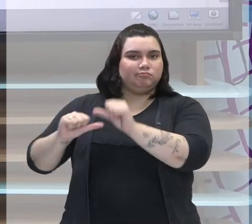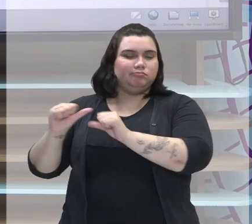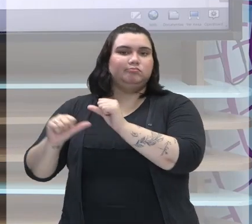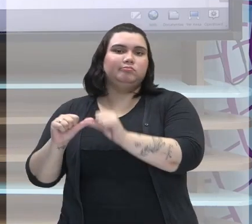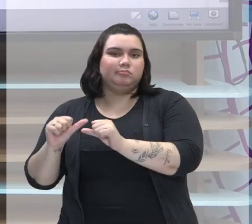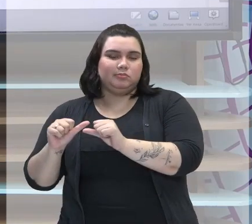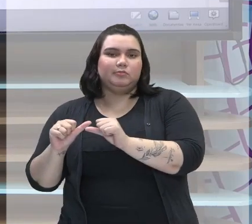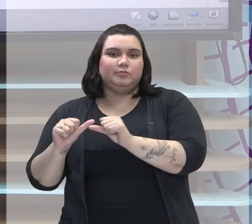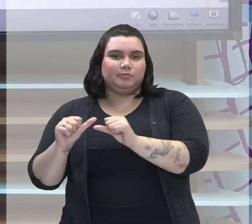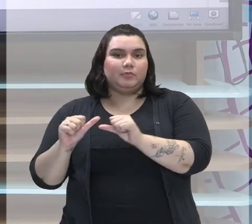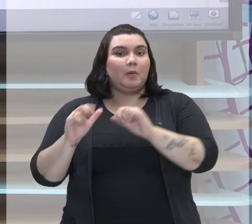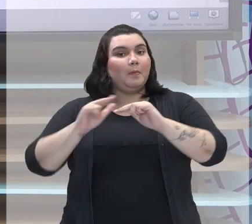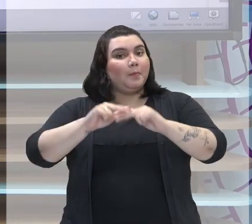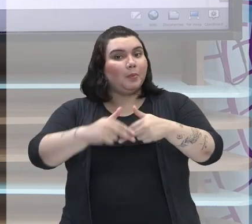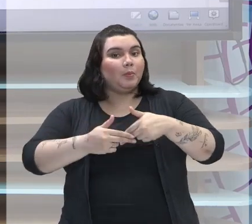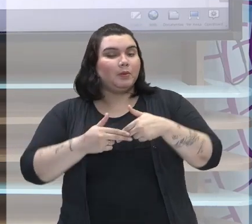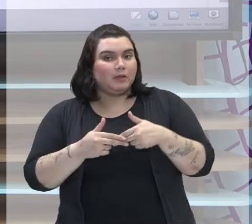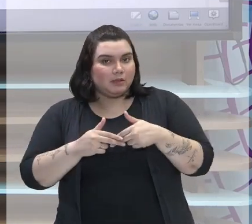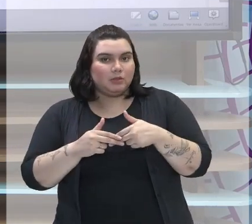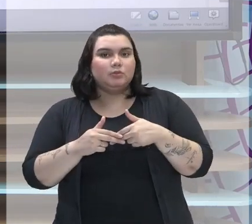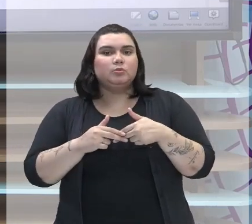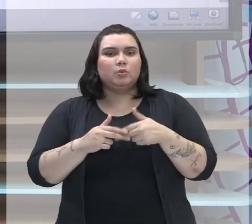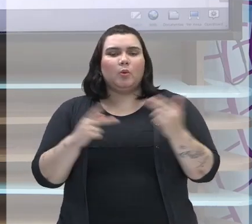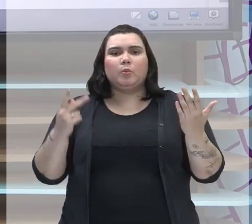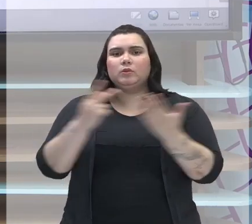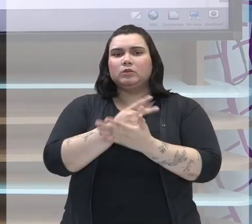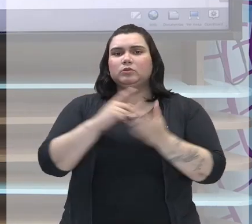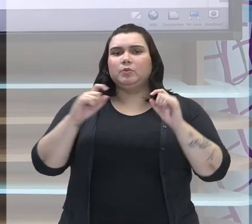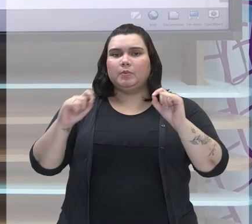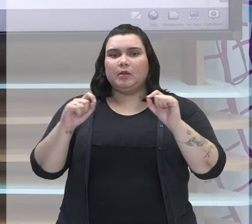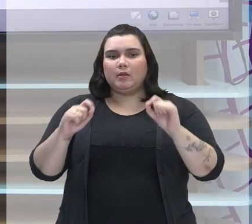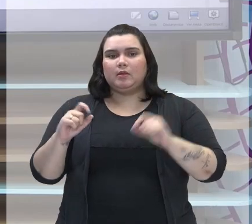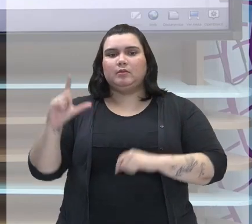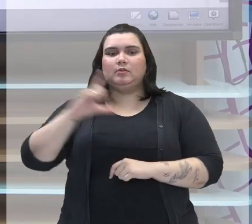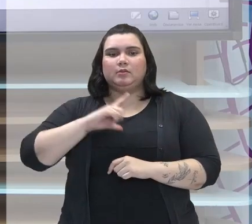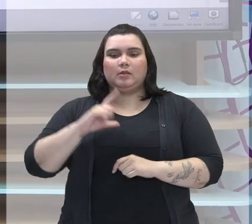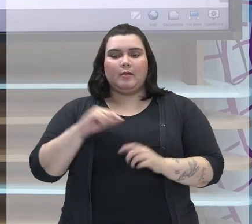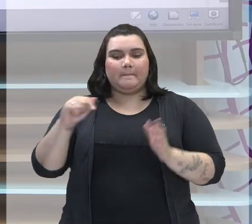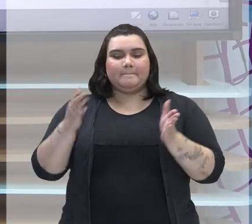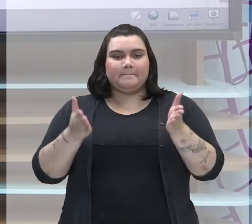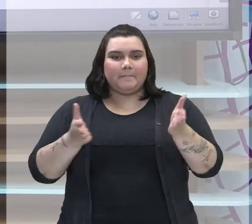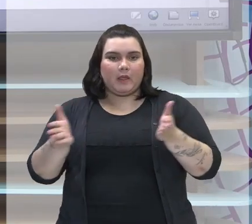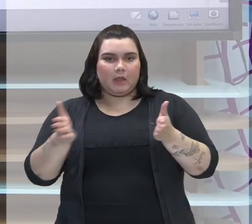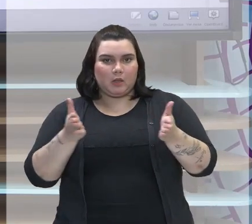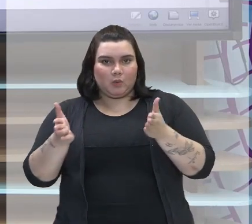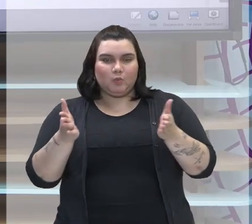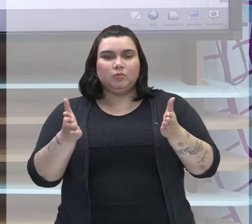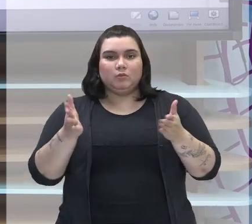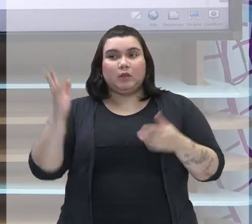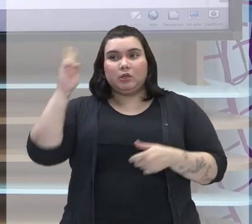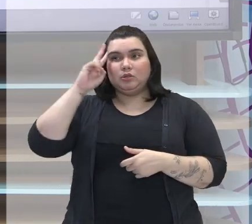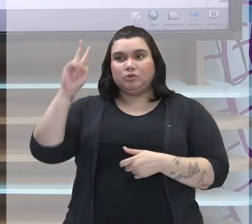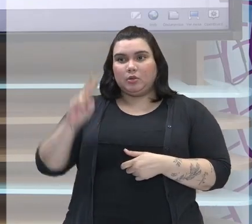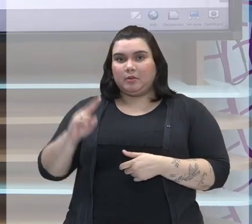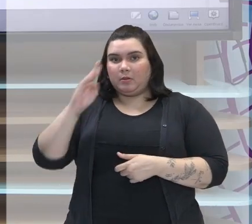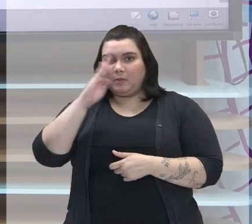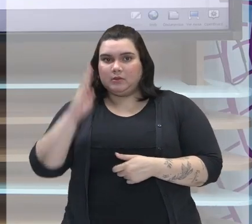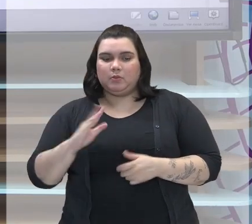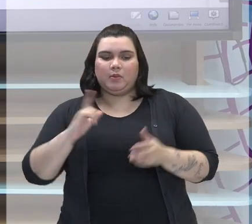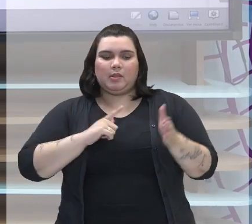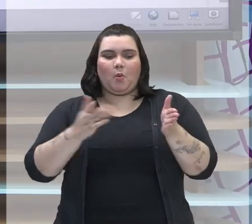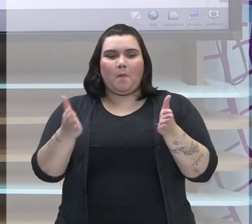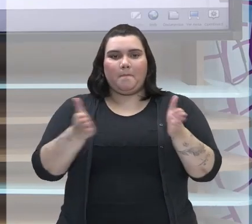é por isso que você tem esse corte diante da história do Brasil, chamado